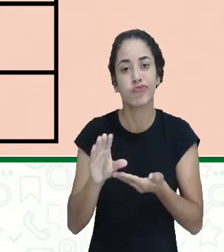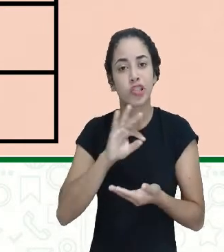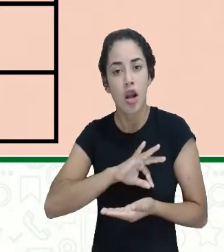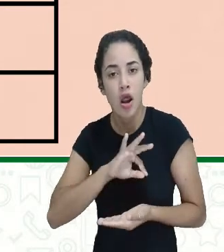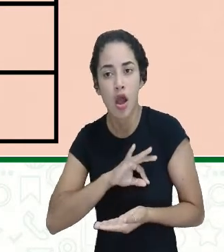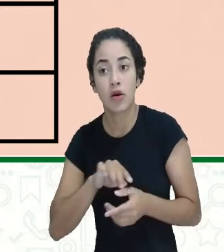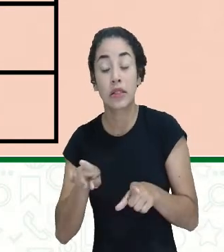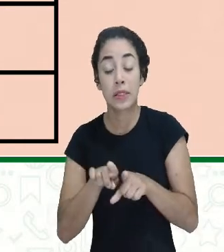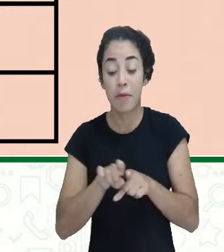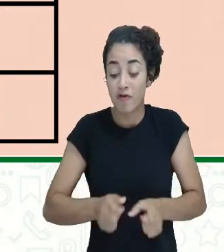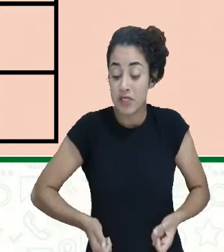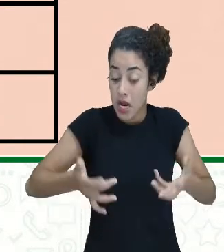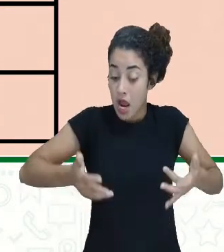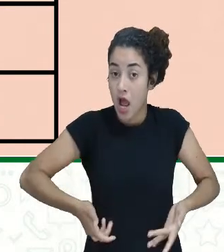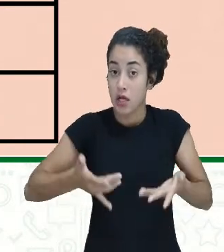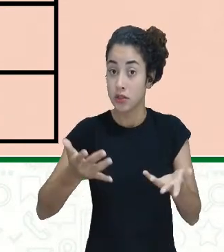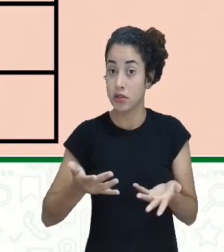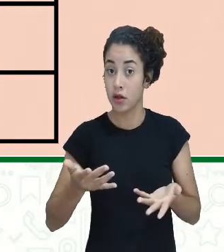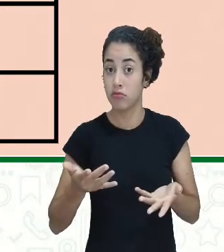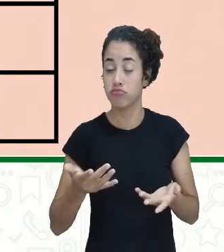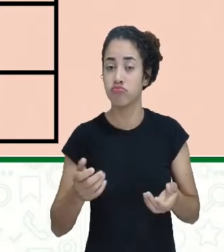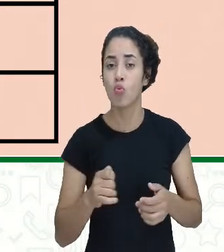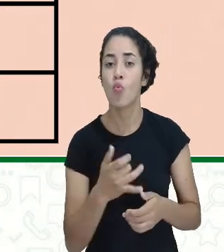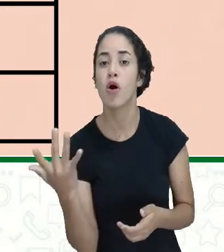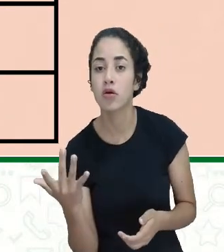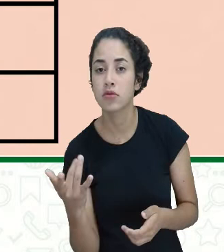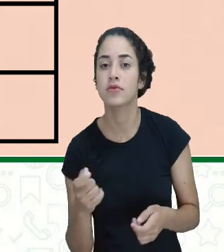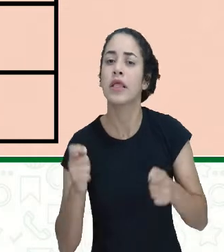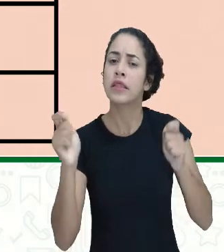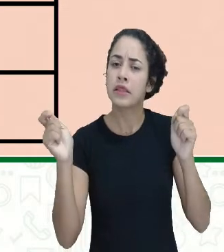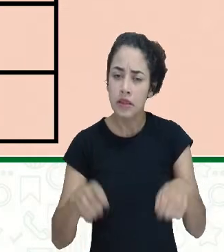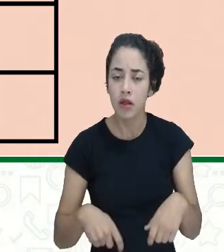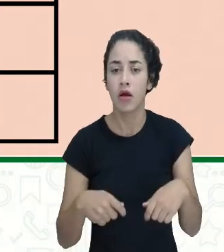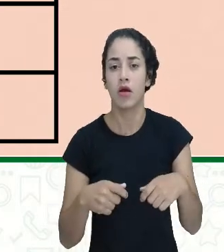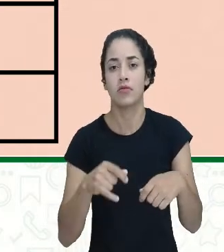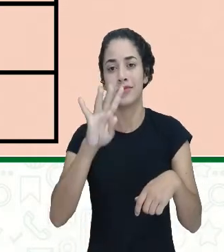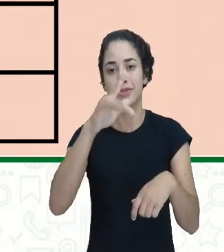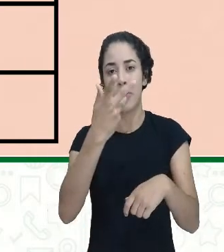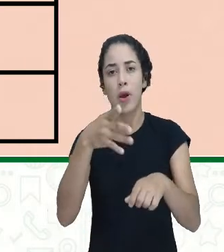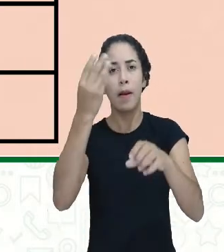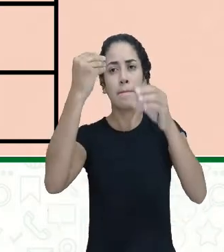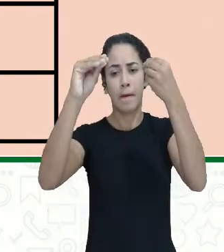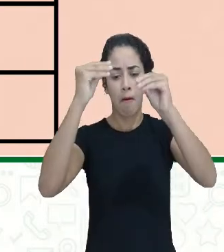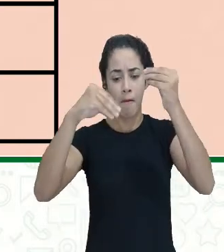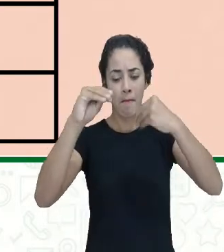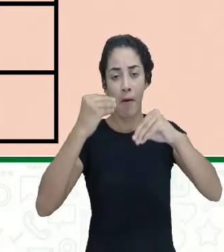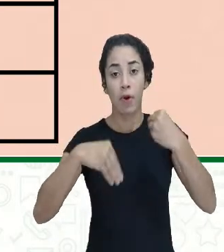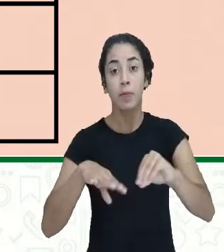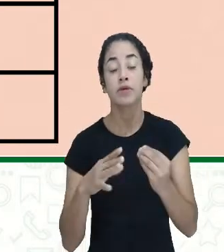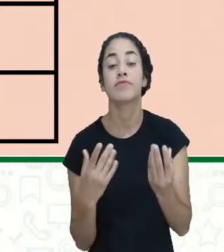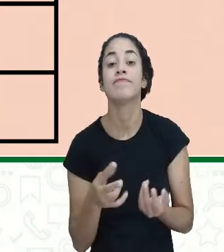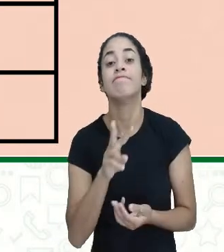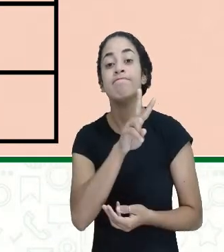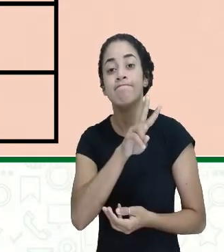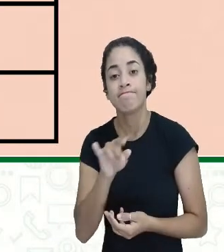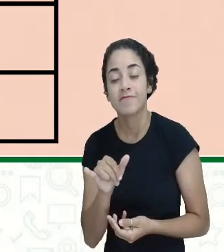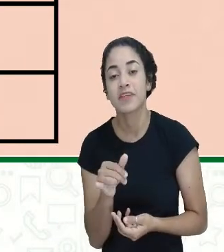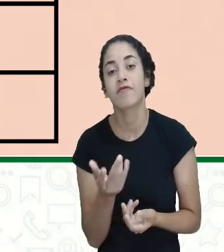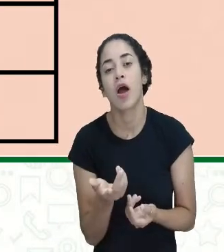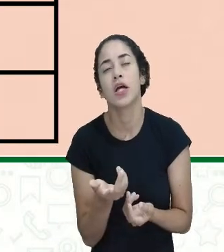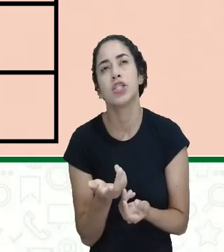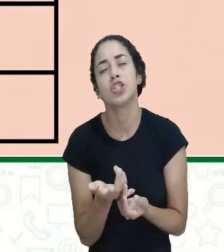tabela, colocar item a item, né, com seus valores, tá certo? E você vai ter